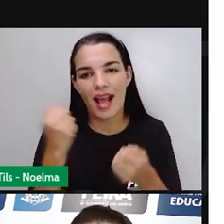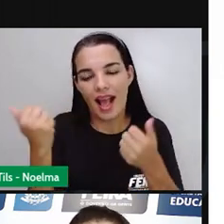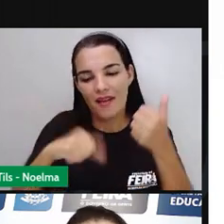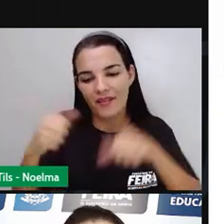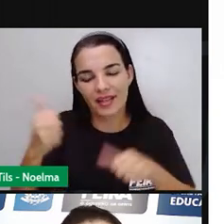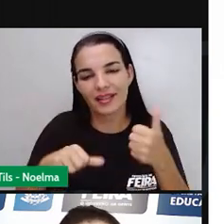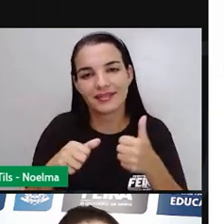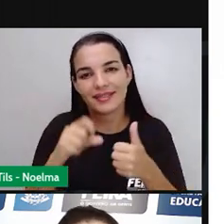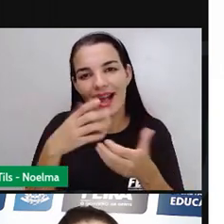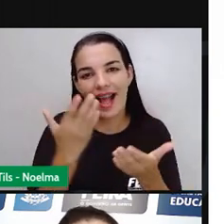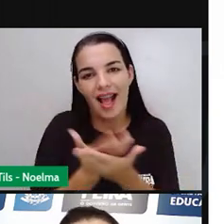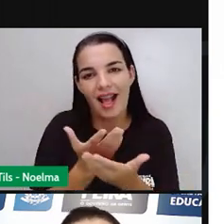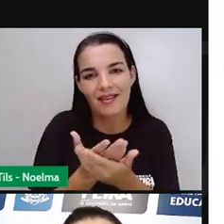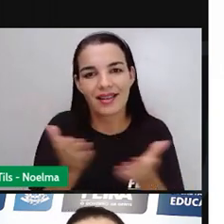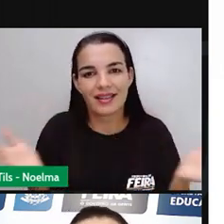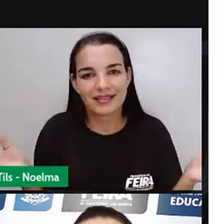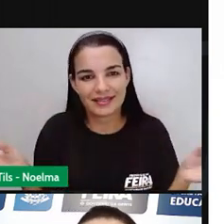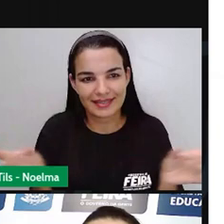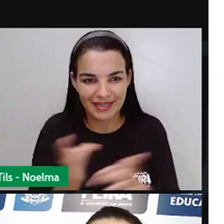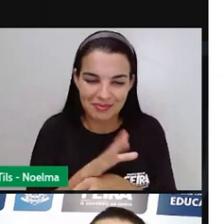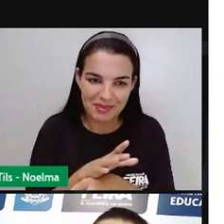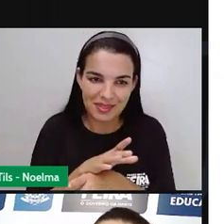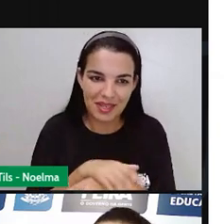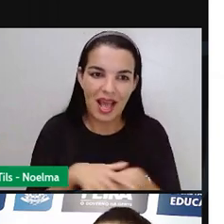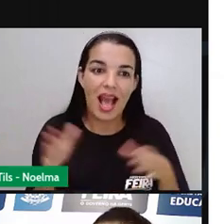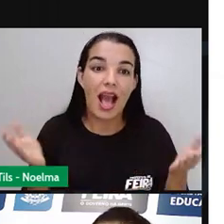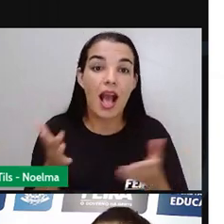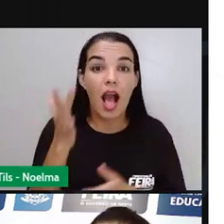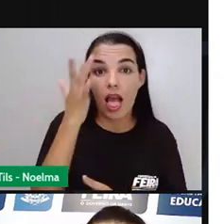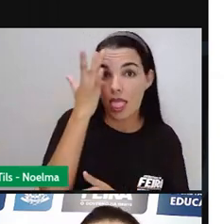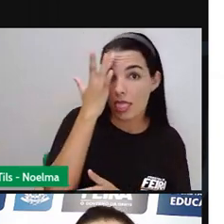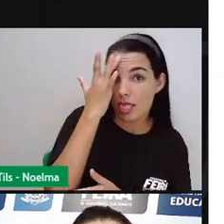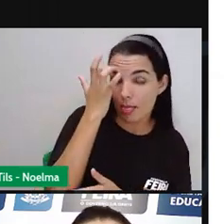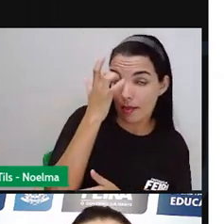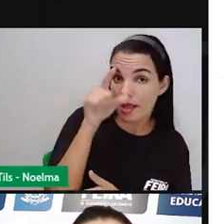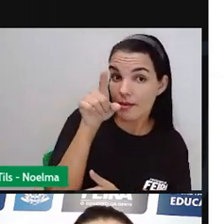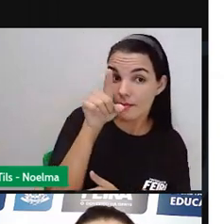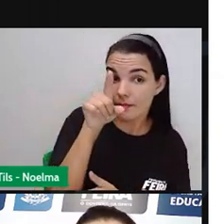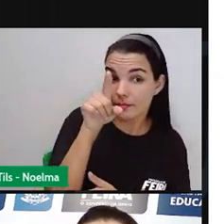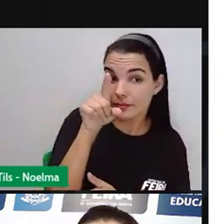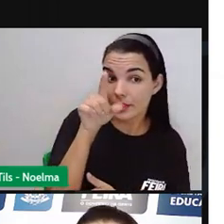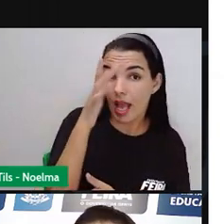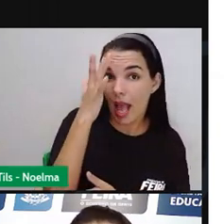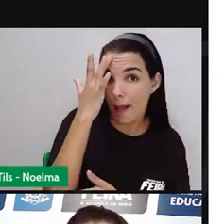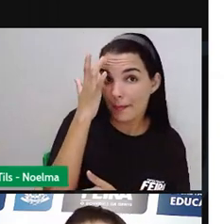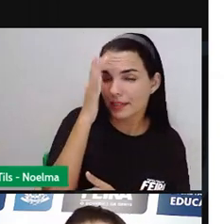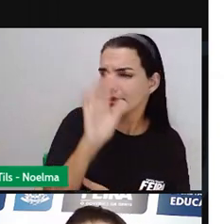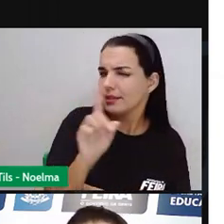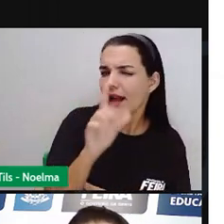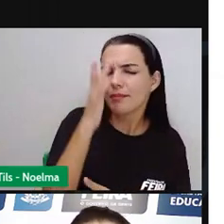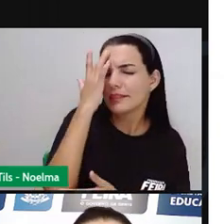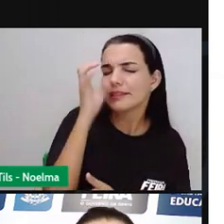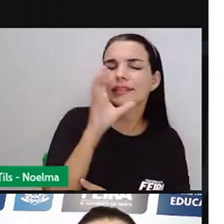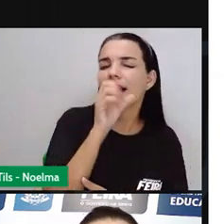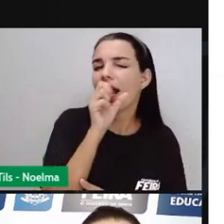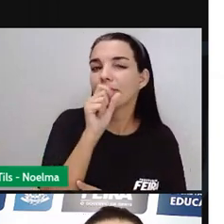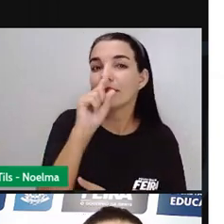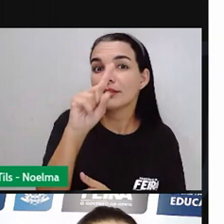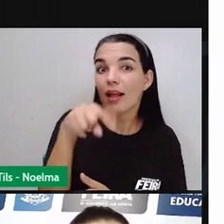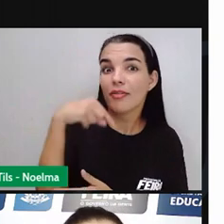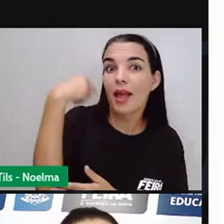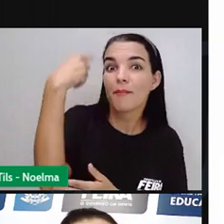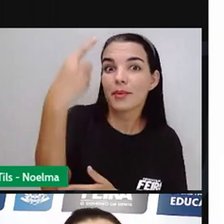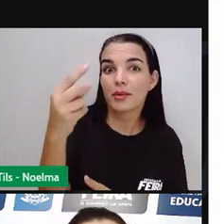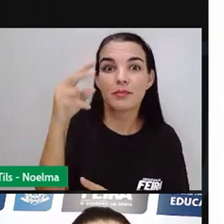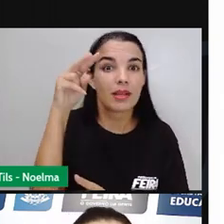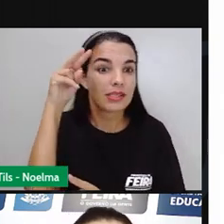aula vai se encerrando e amanhã, amanhã não, amanhã já é sábado, né? Na próxima